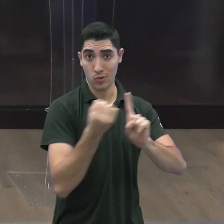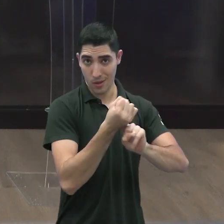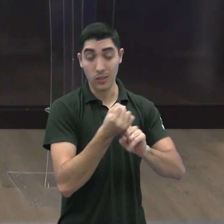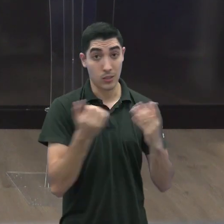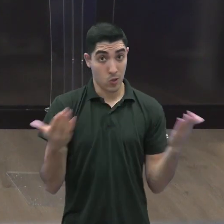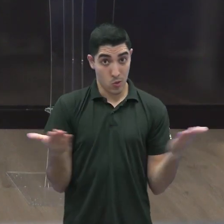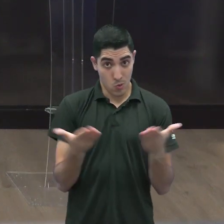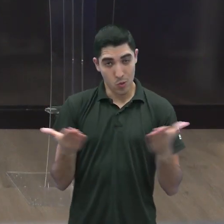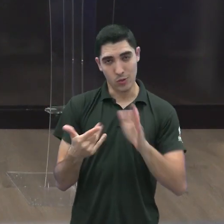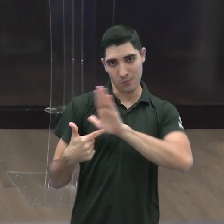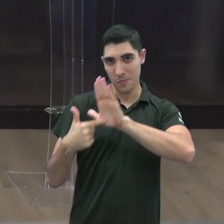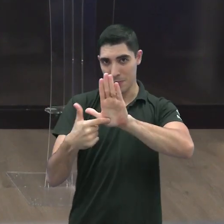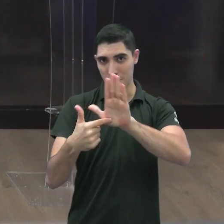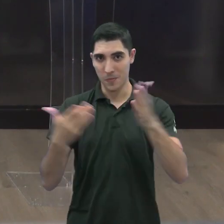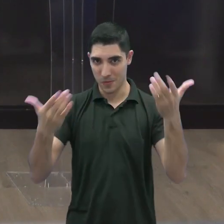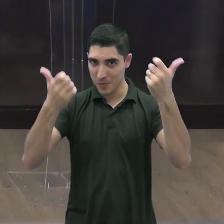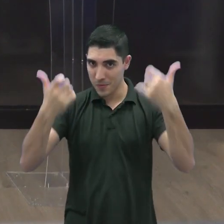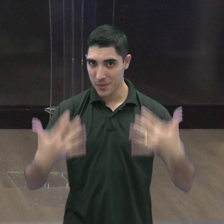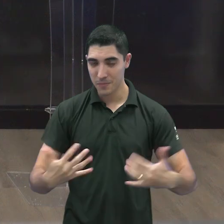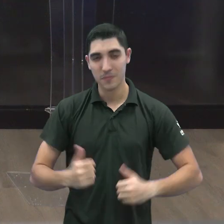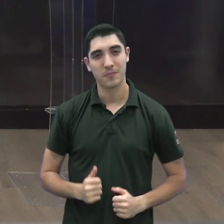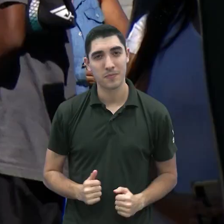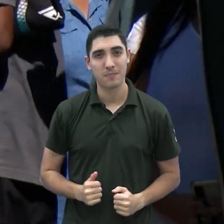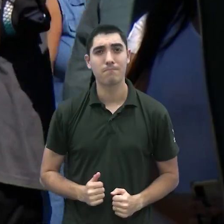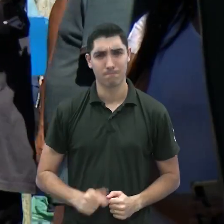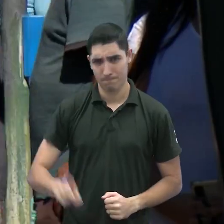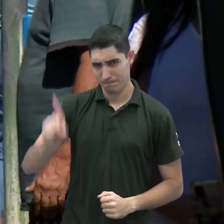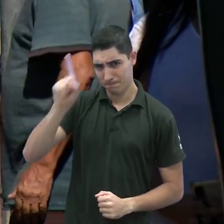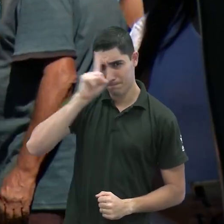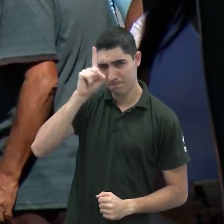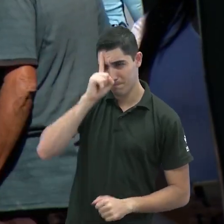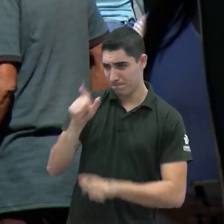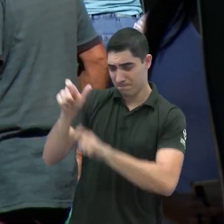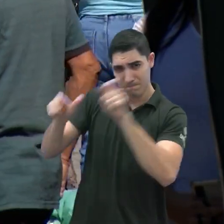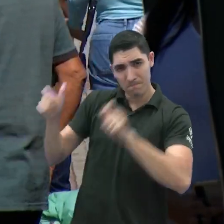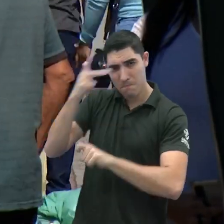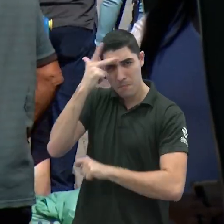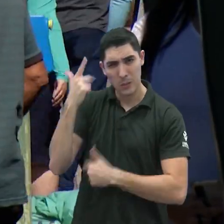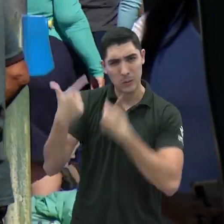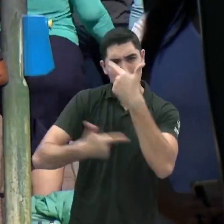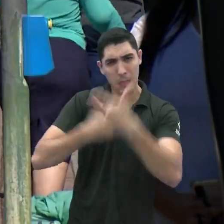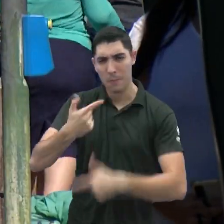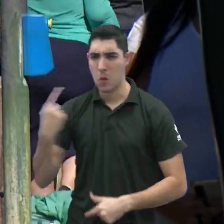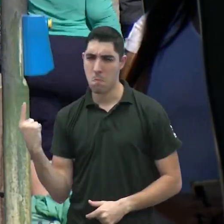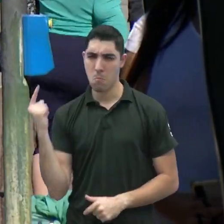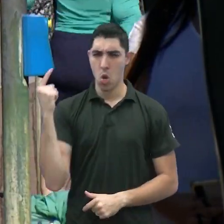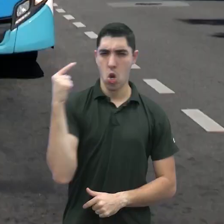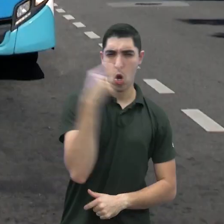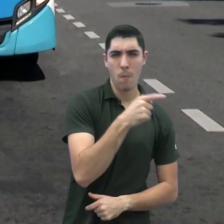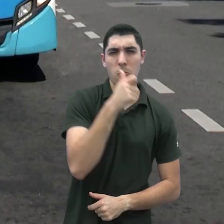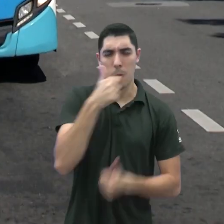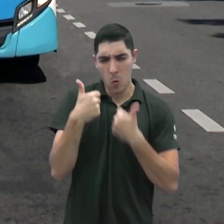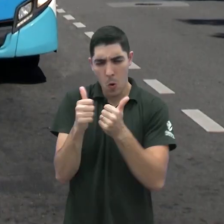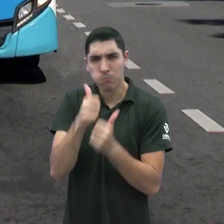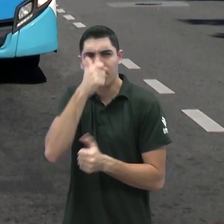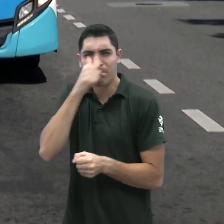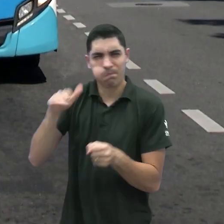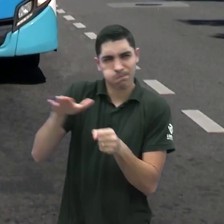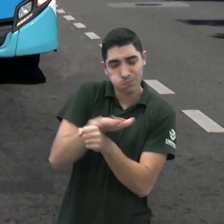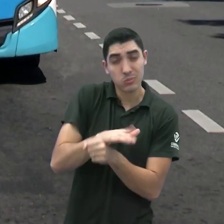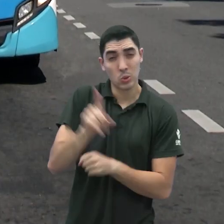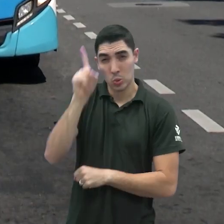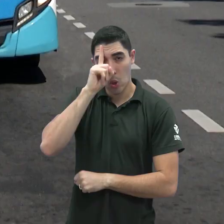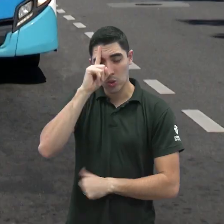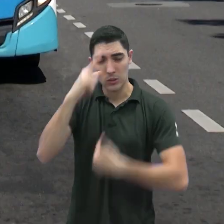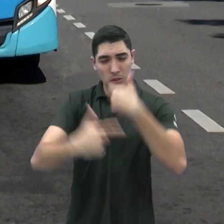vai discutir com vocês nesse Dia do Trabalhador. De sol a sol, trabalhadores cruzam a cidade e enfrentam ônibus cheios em